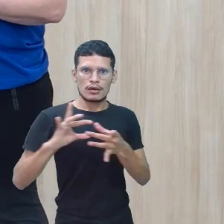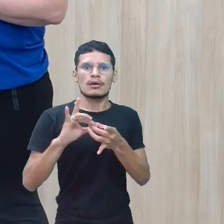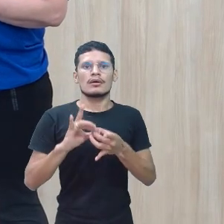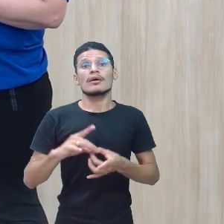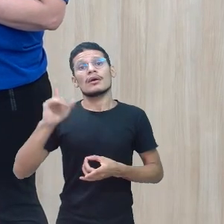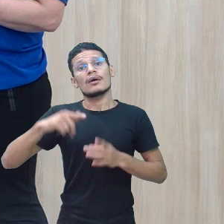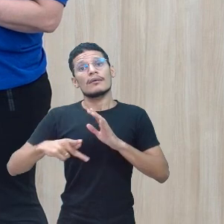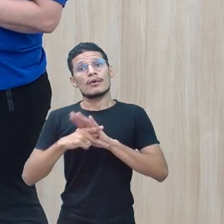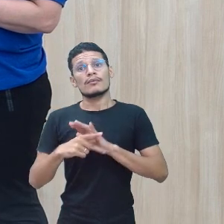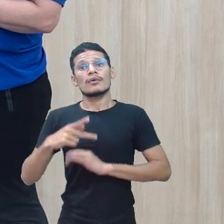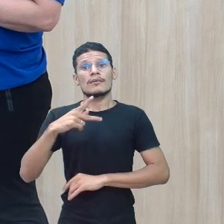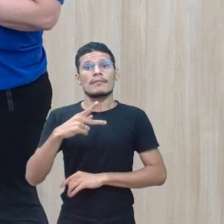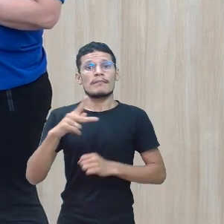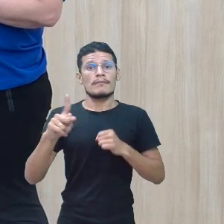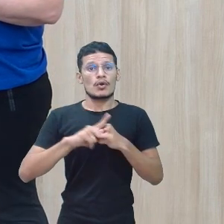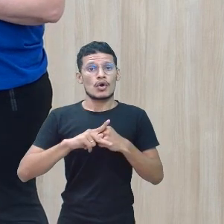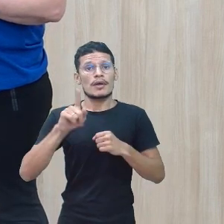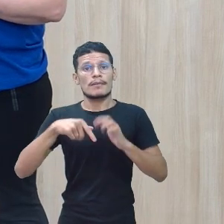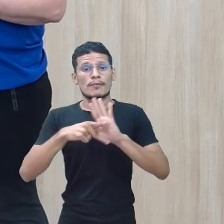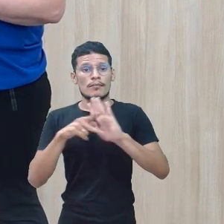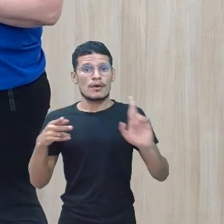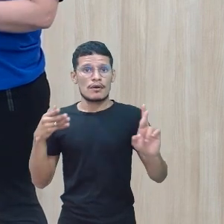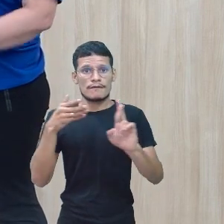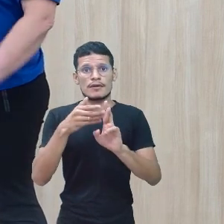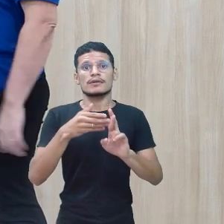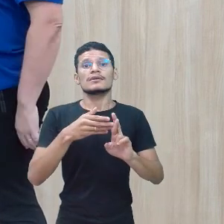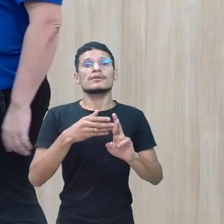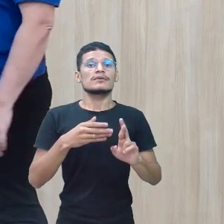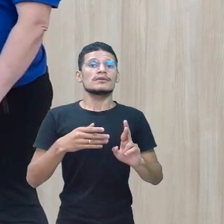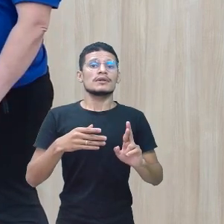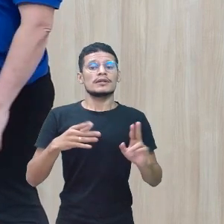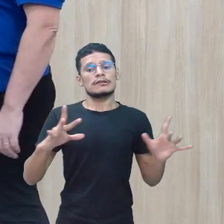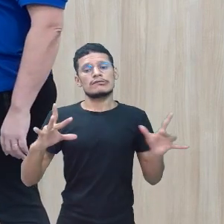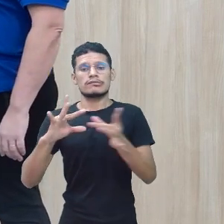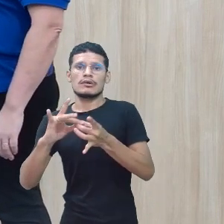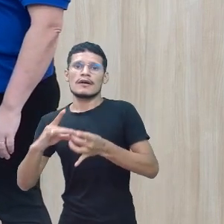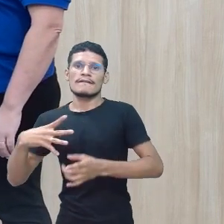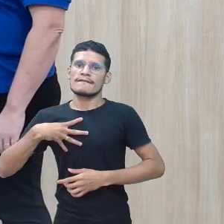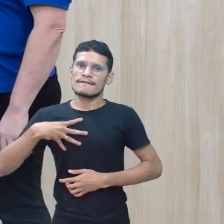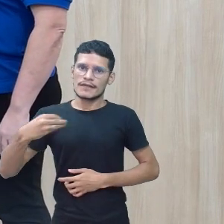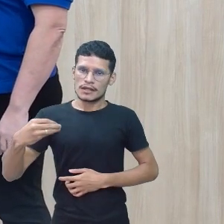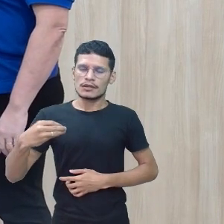um referente do filho, não é? Vocês percebem isso?